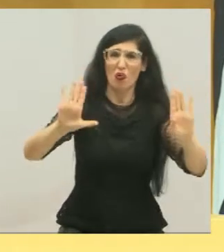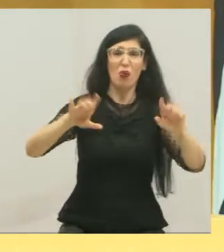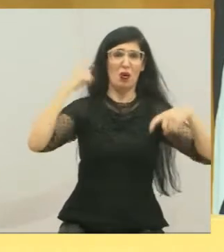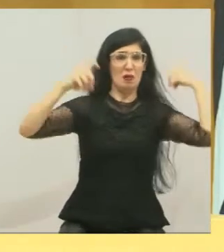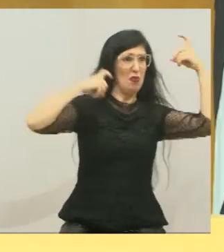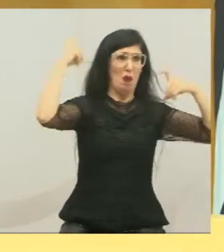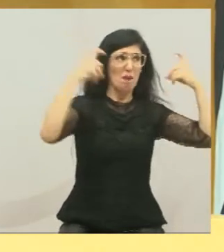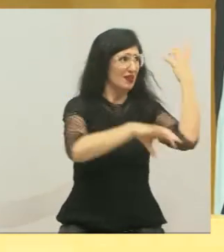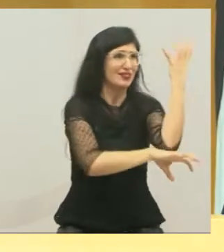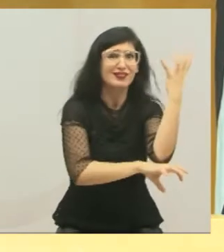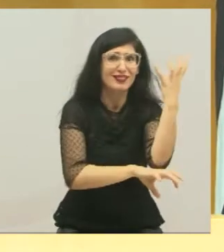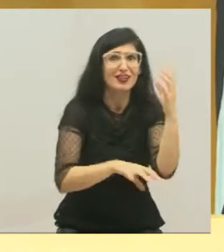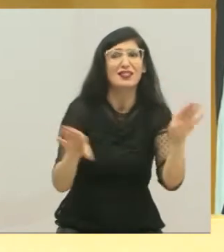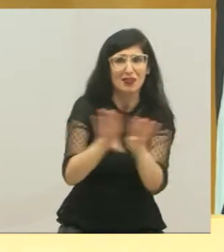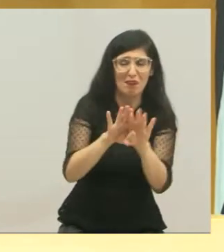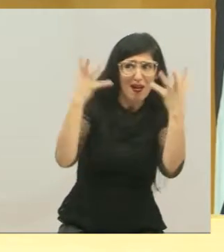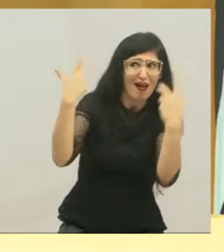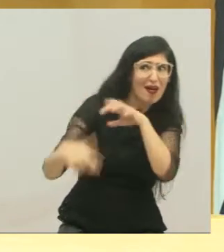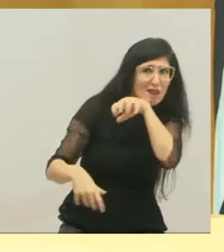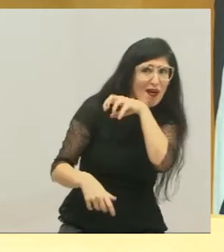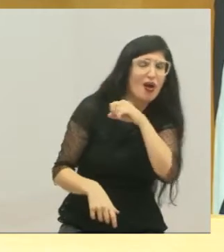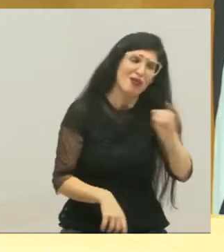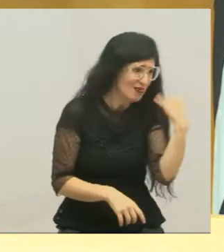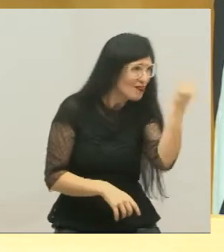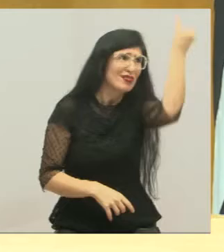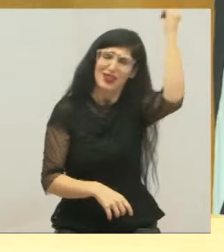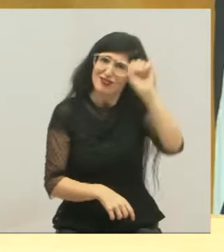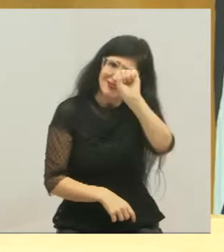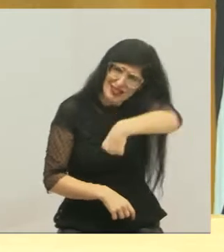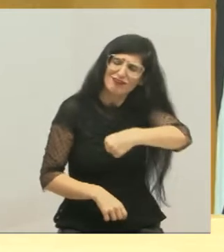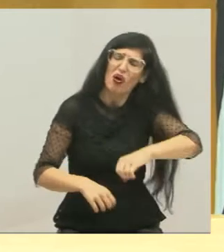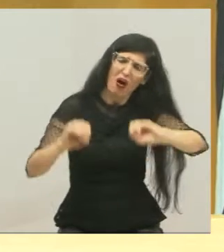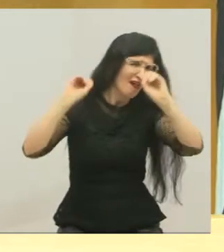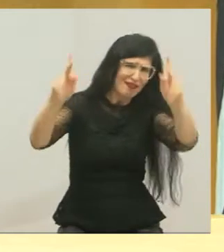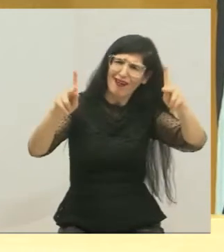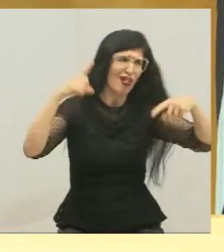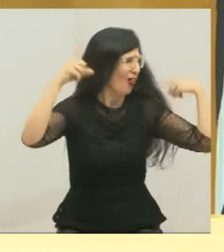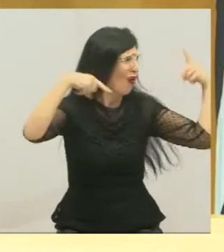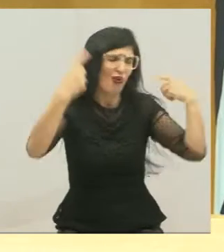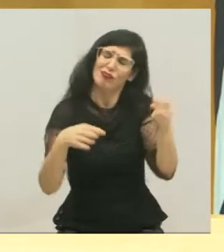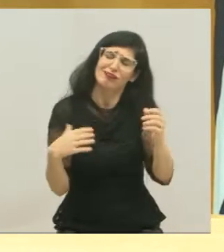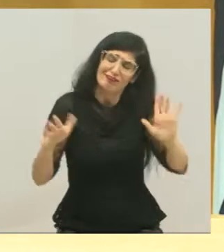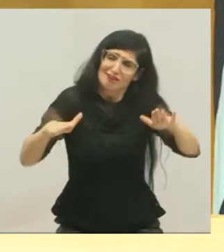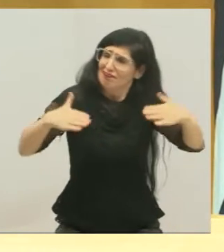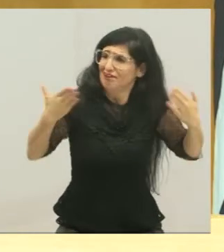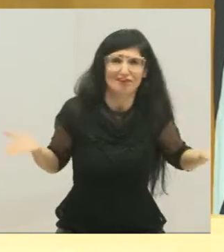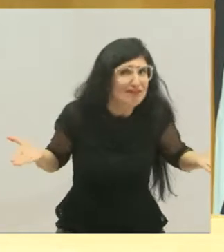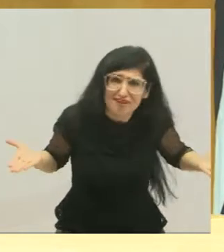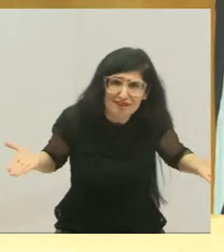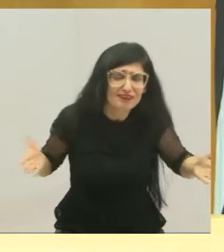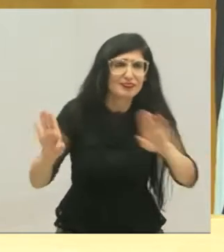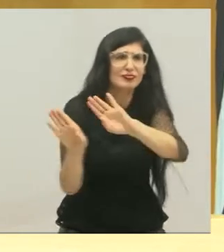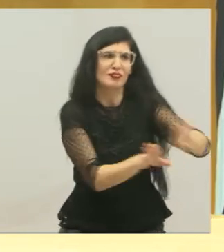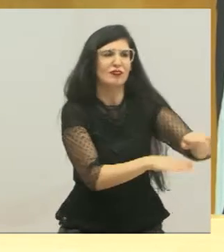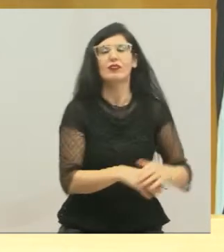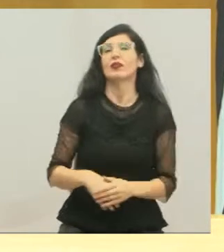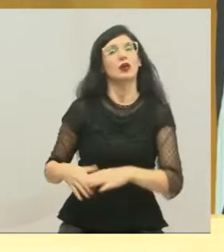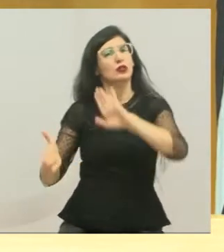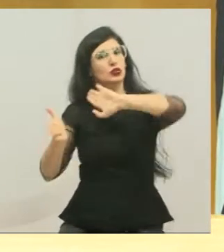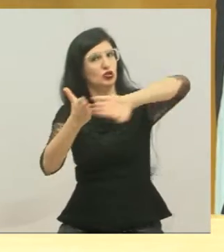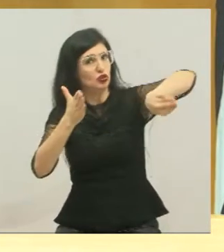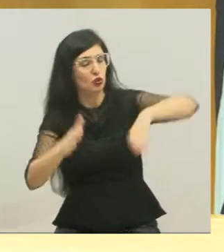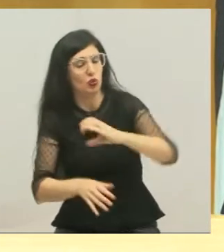o meio ambiente com os animais Tá bom mas graças a Deus que foi revogado né aí ela foi suspensa a decisão